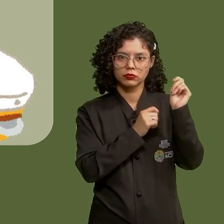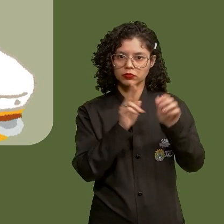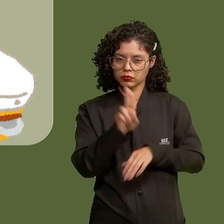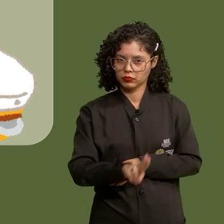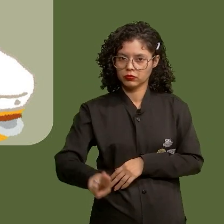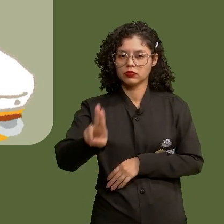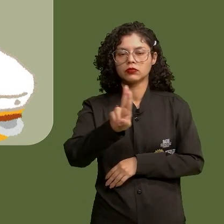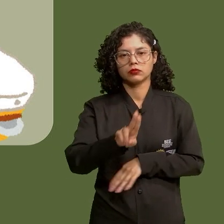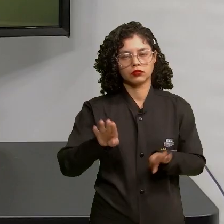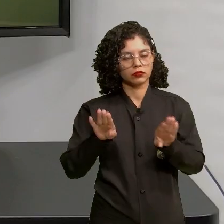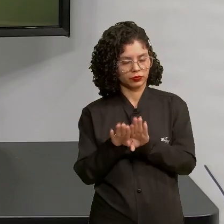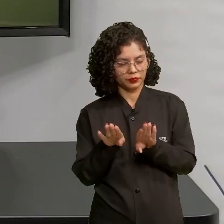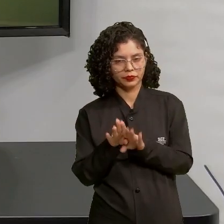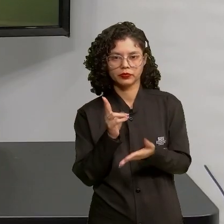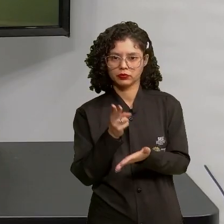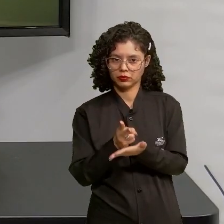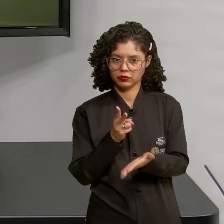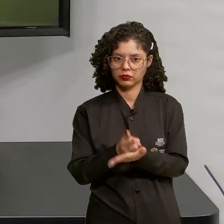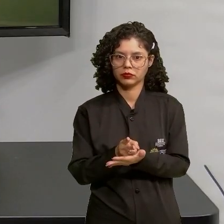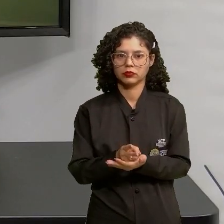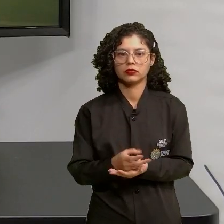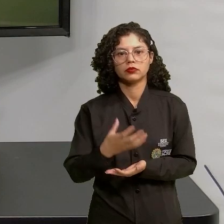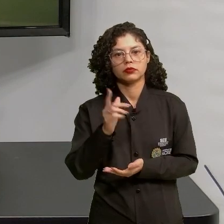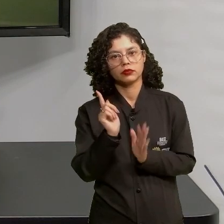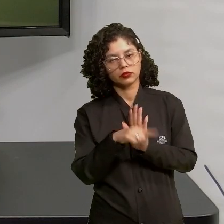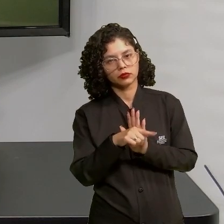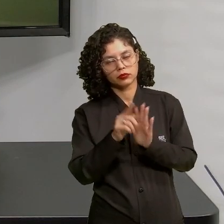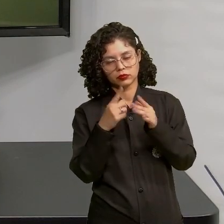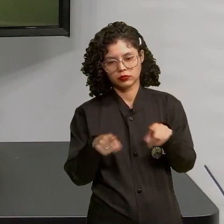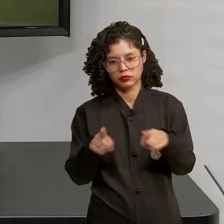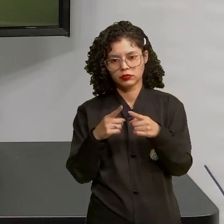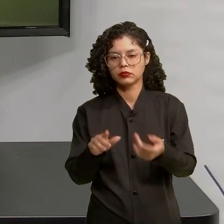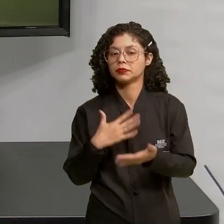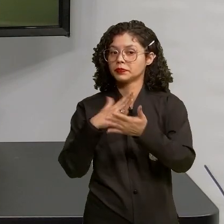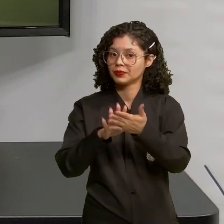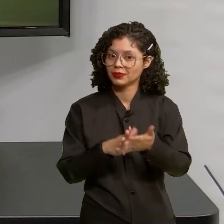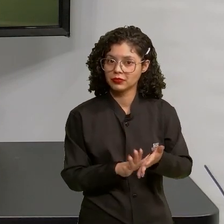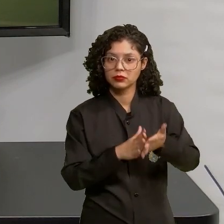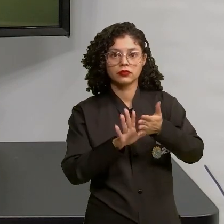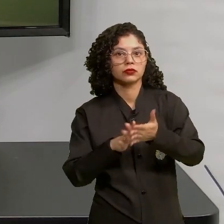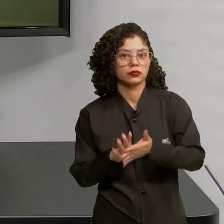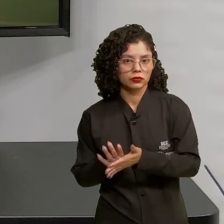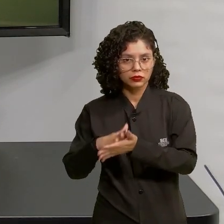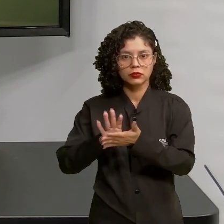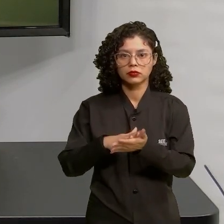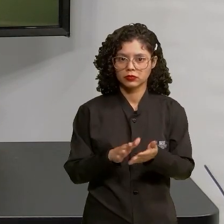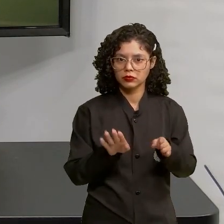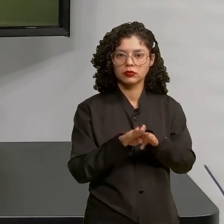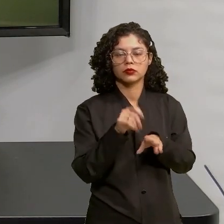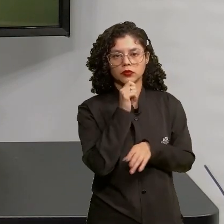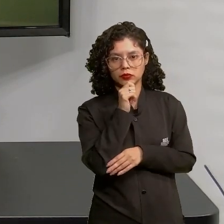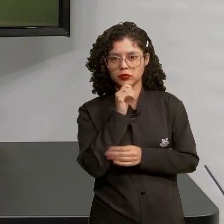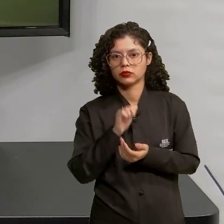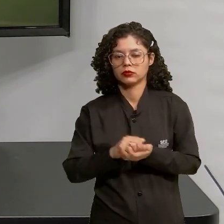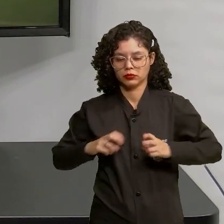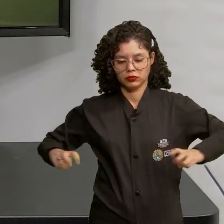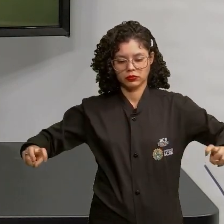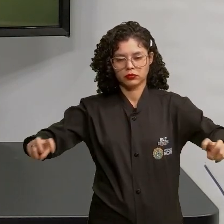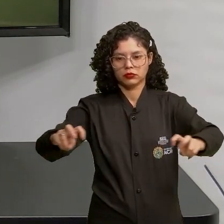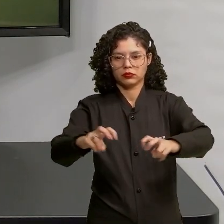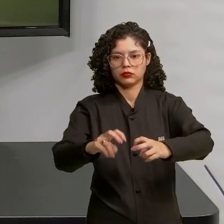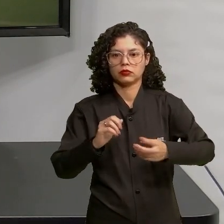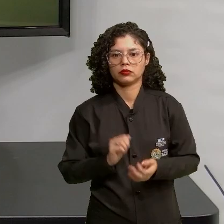bem comuns utilizados nesse gênero musical, como o samba, o pagode, e nas rodas, né,